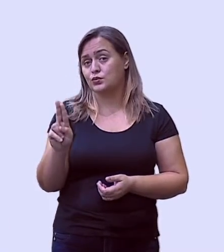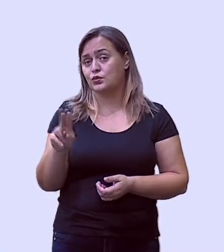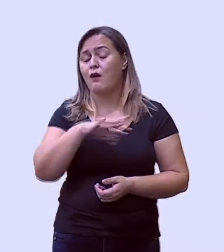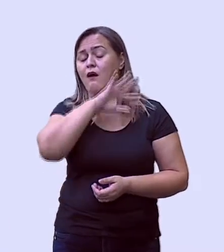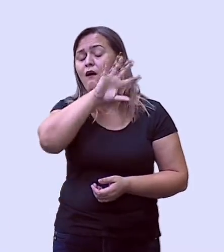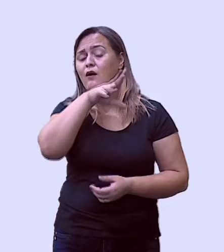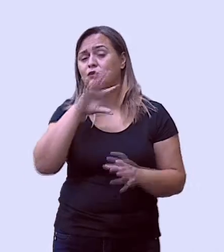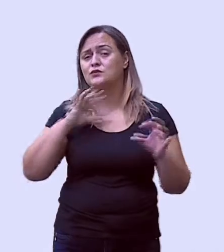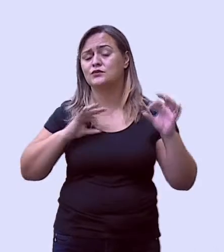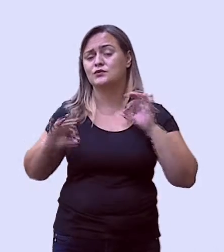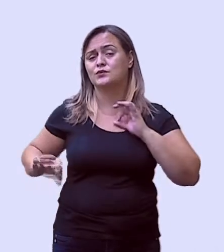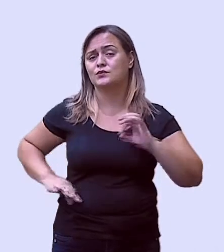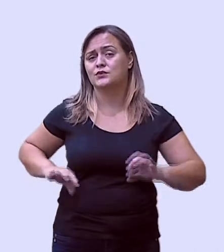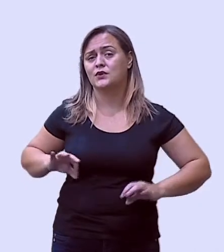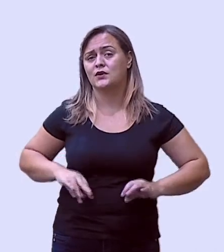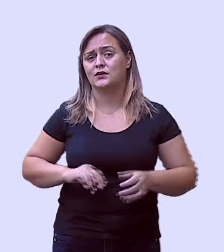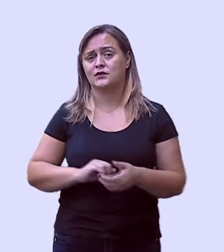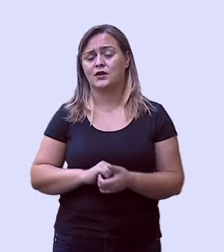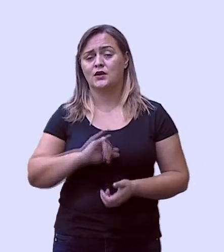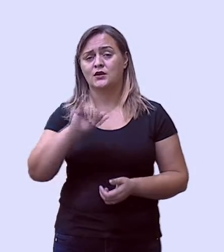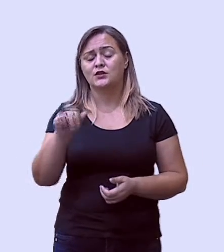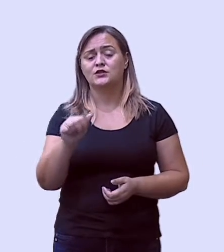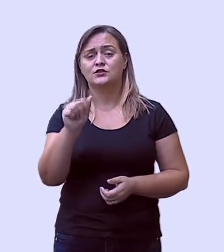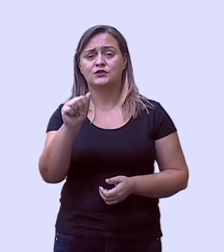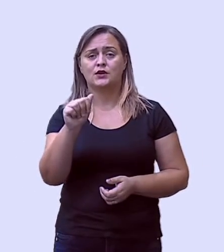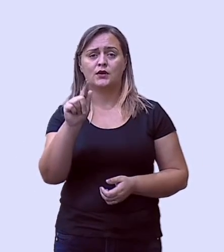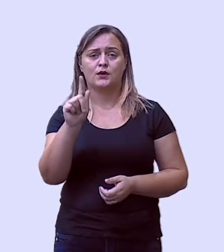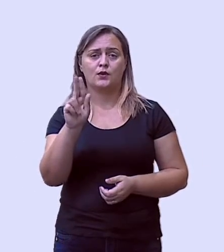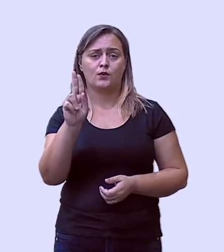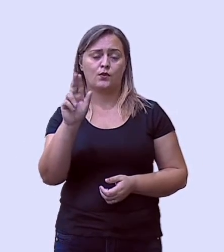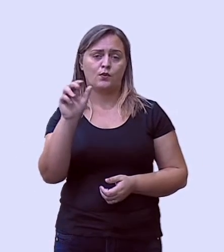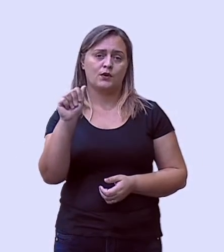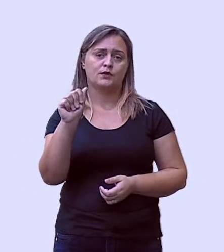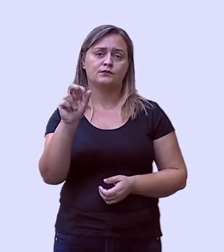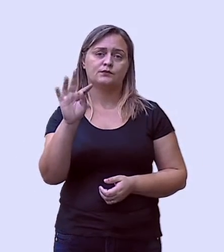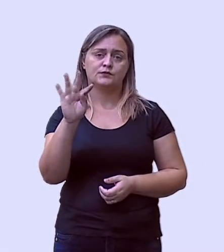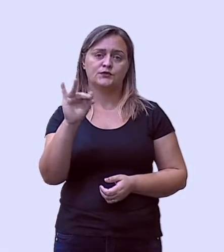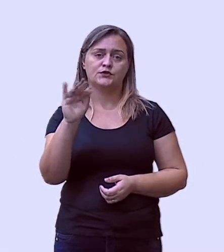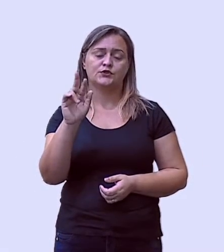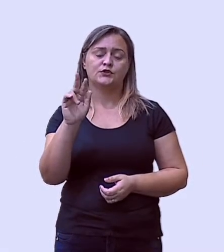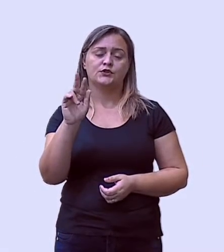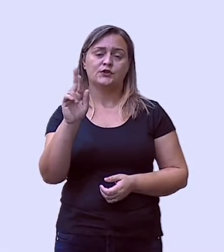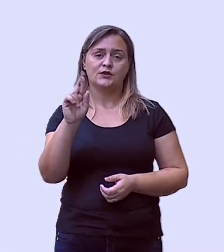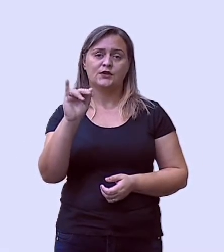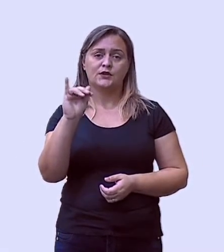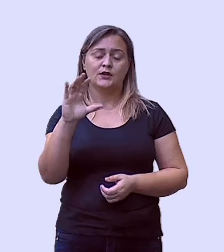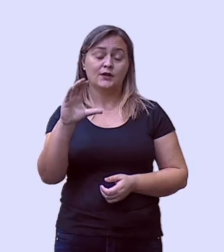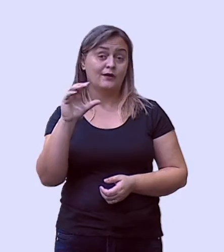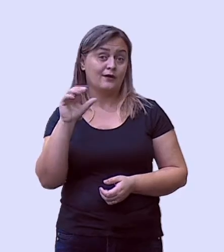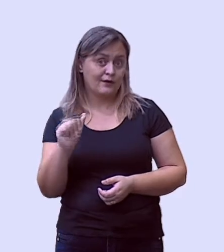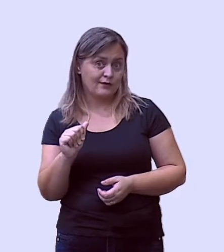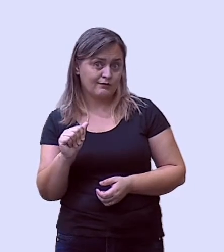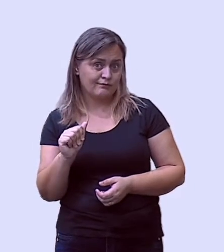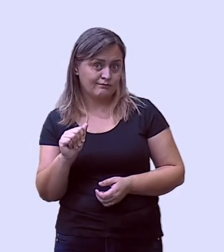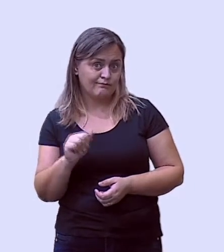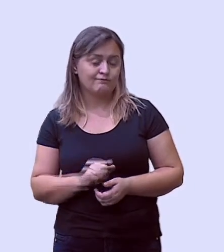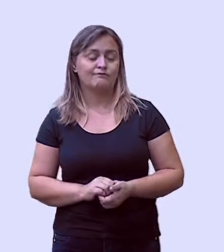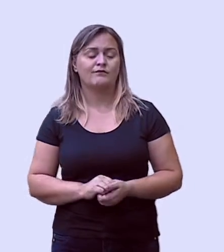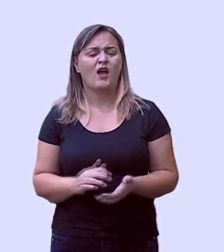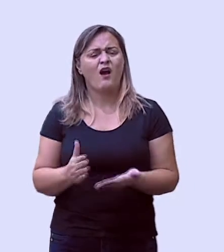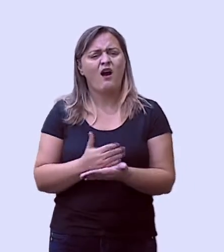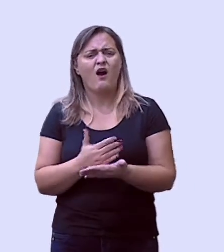pintada, a jaguatirica, a lontra, o macaco prego, a guambriba,